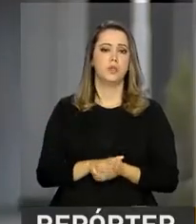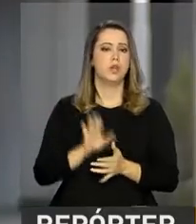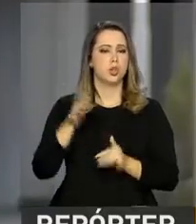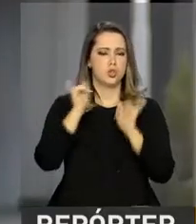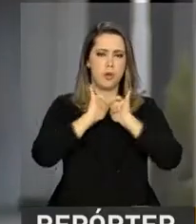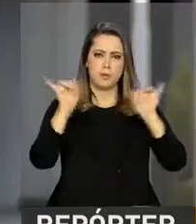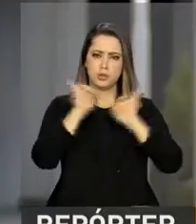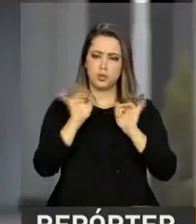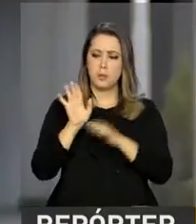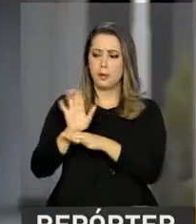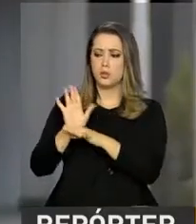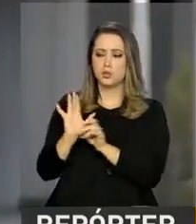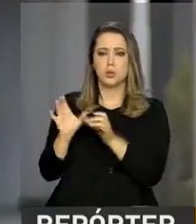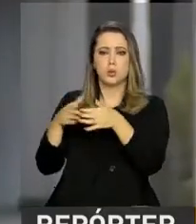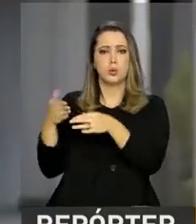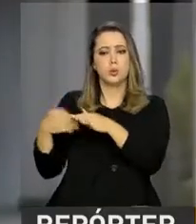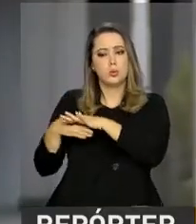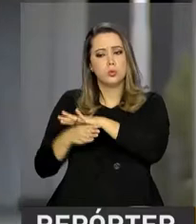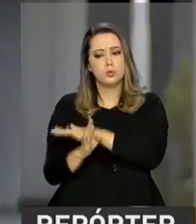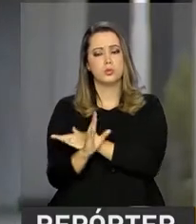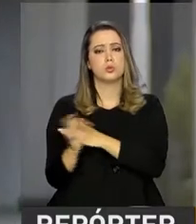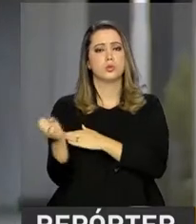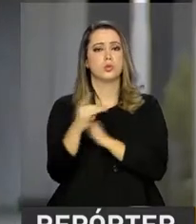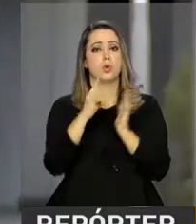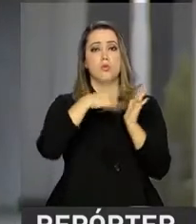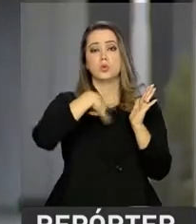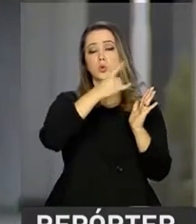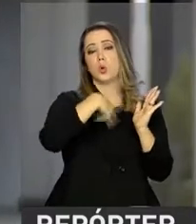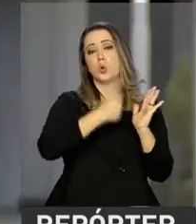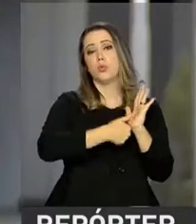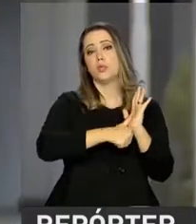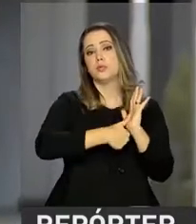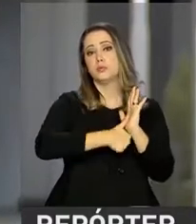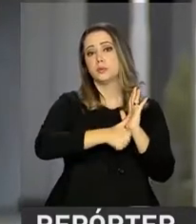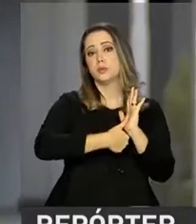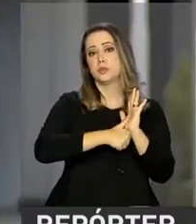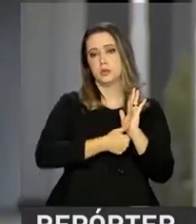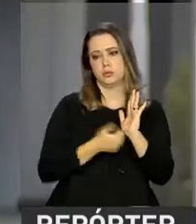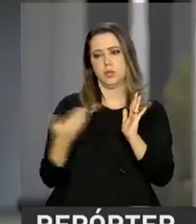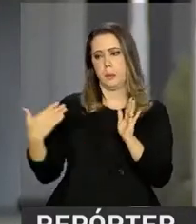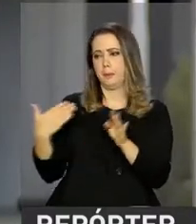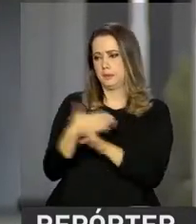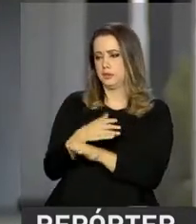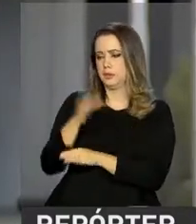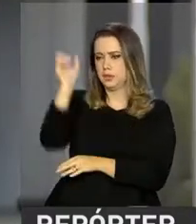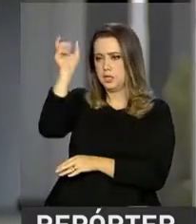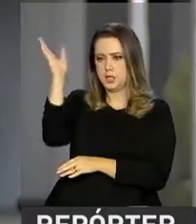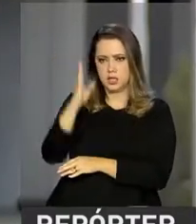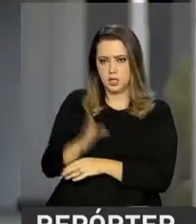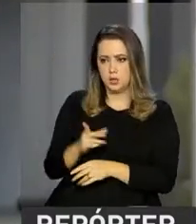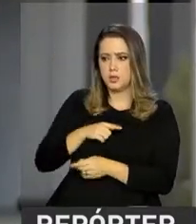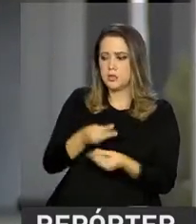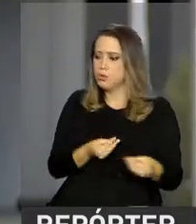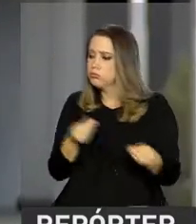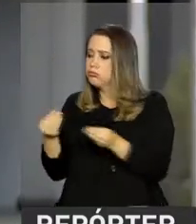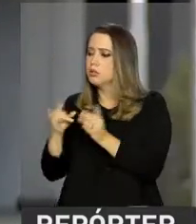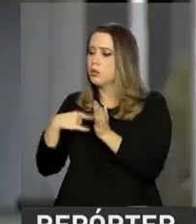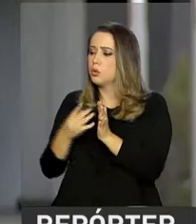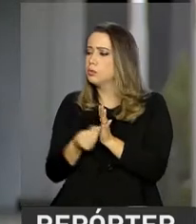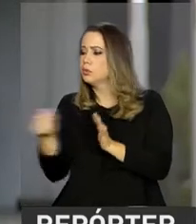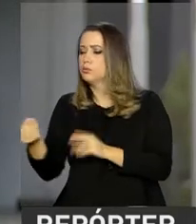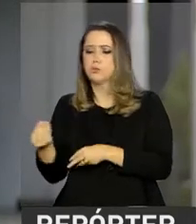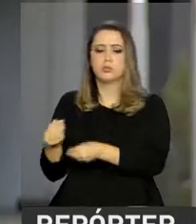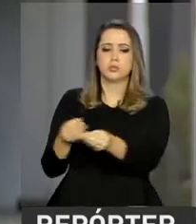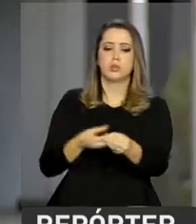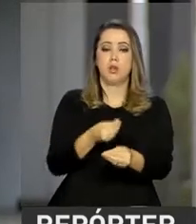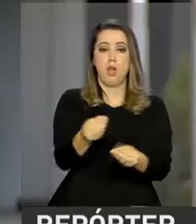imigrantes entre elas a emissão de um documento de identidade provisório para os venezuelanos a realização de um censo a partir